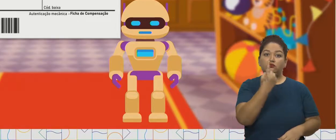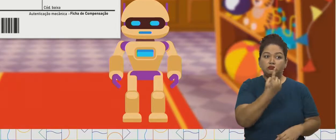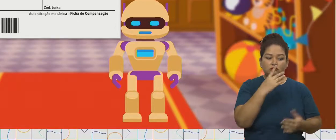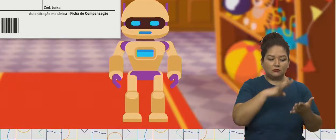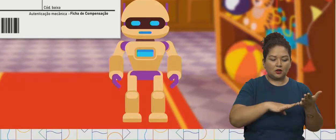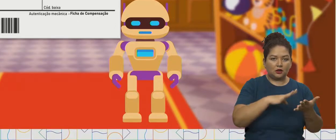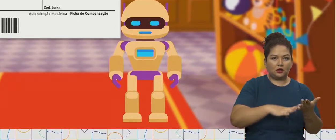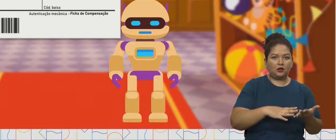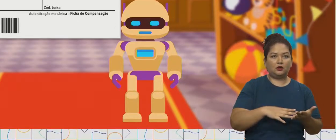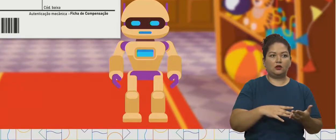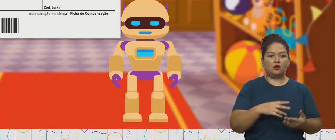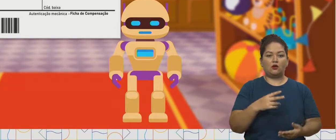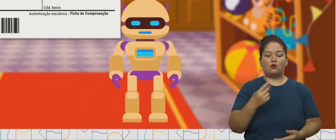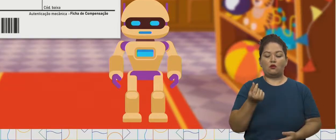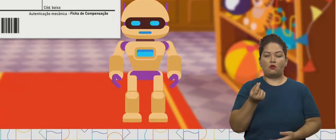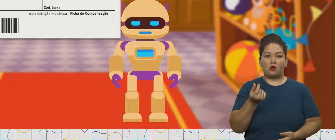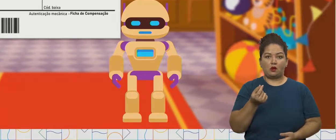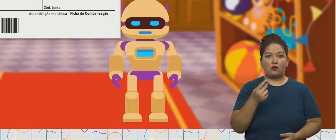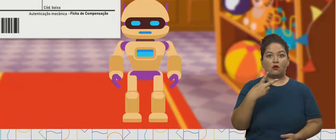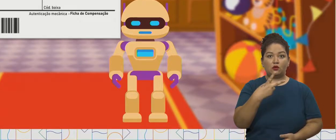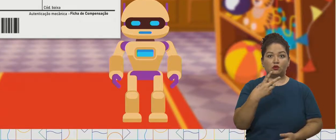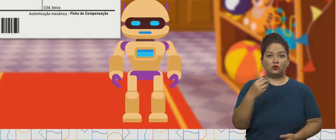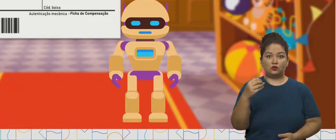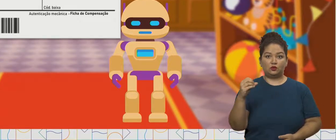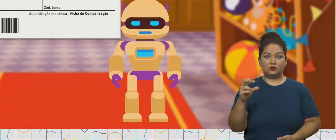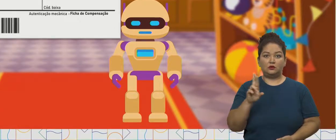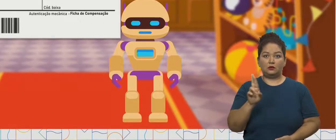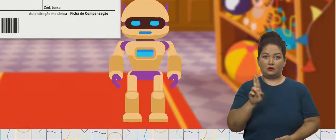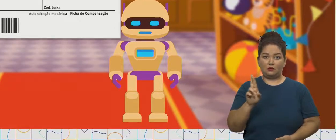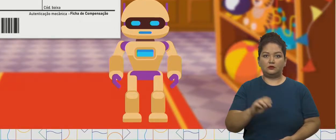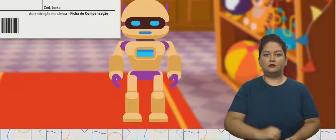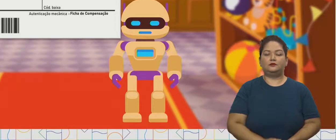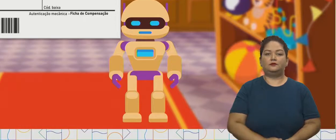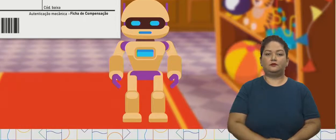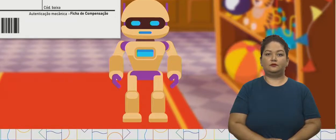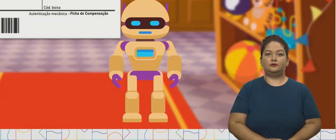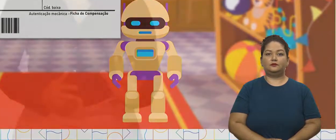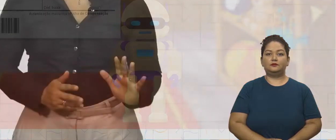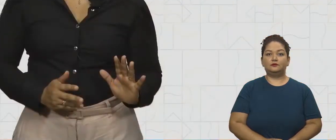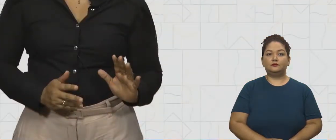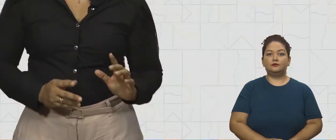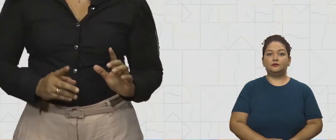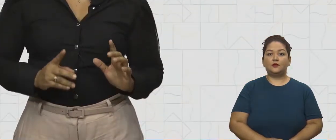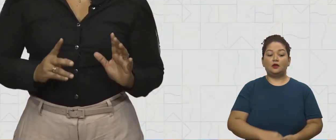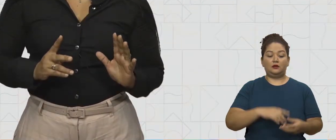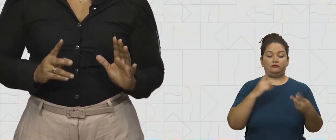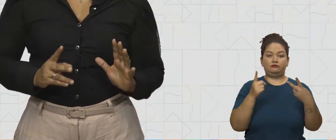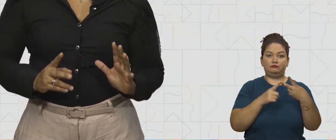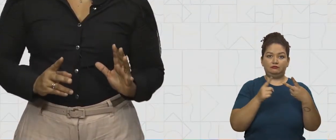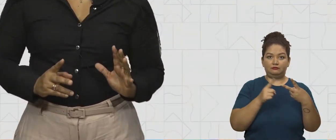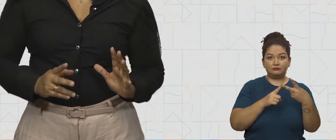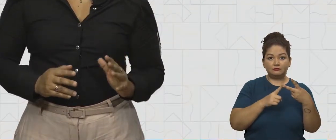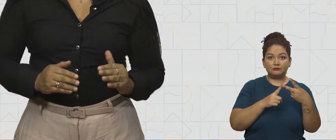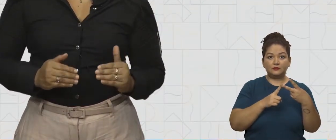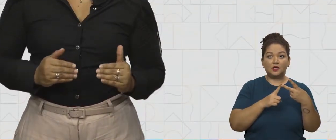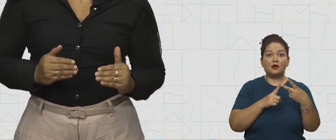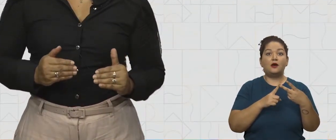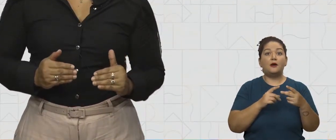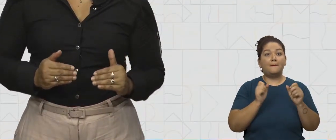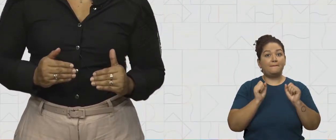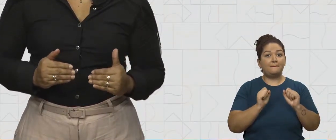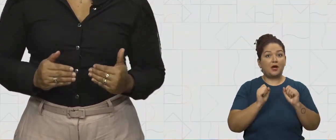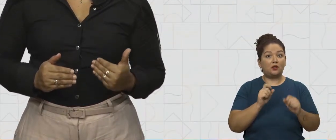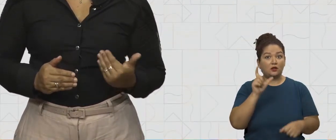de R$200, assim quitando a dívida, ou seja, pagando o brinquedo. A segunda opção é